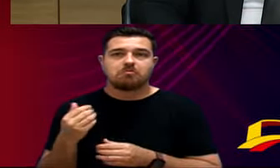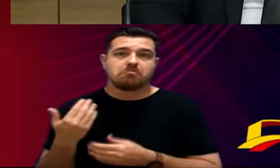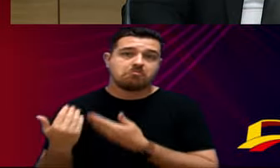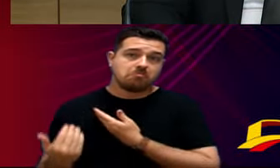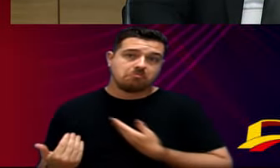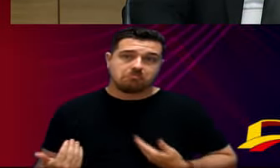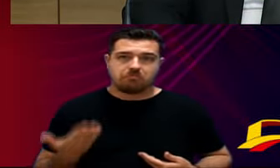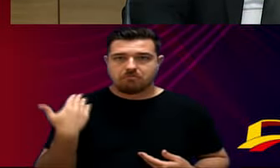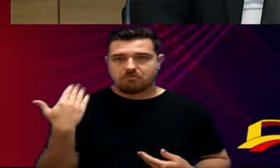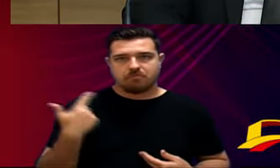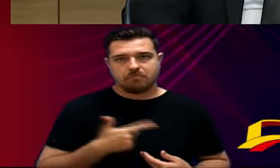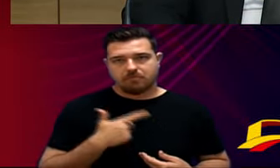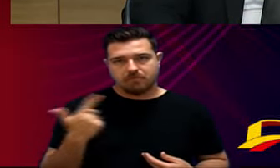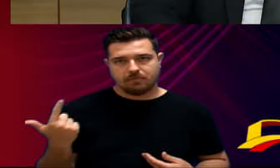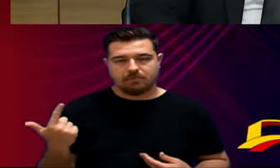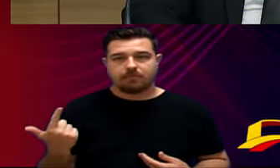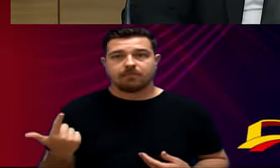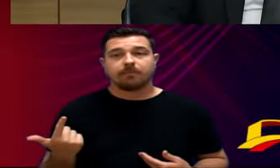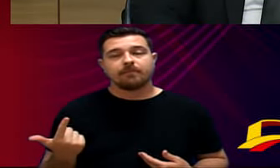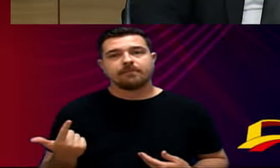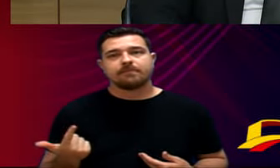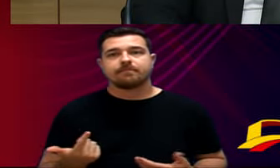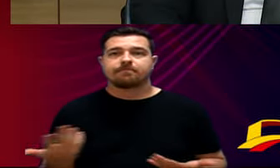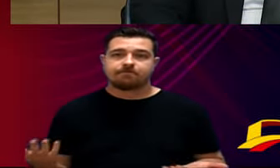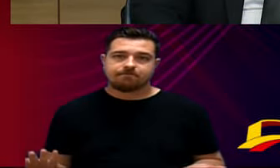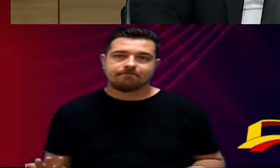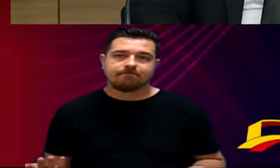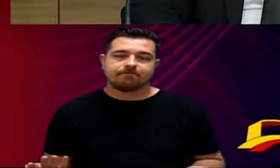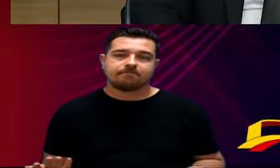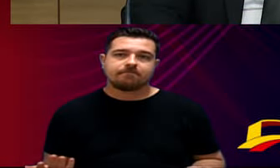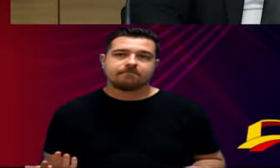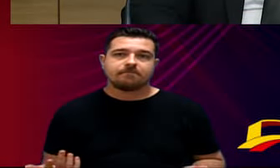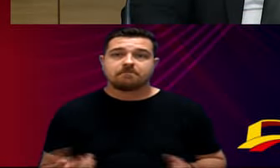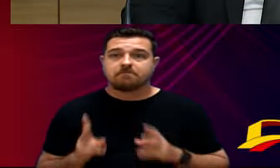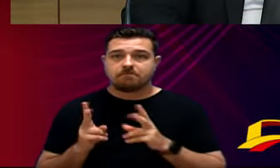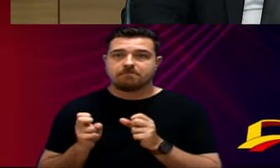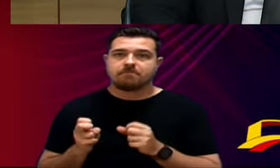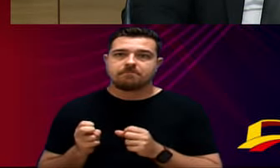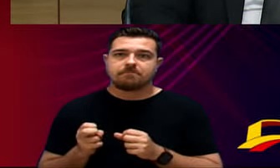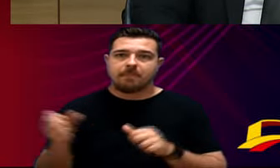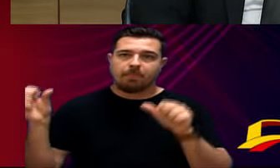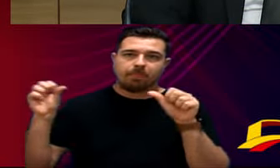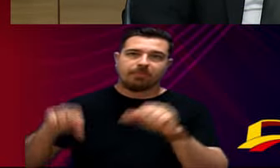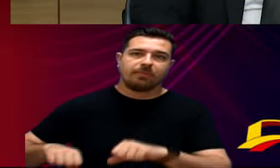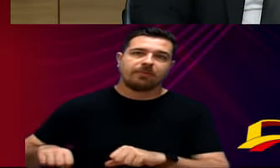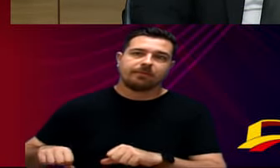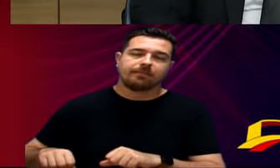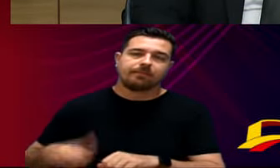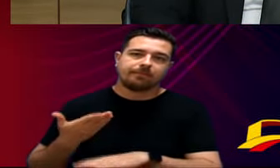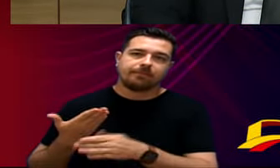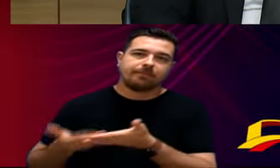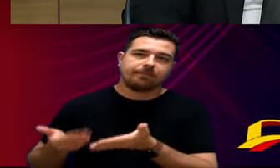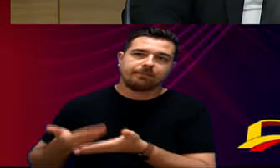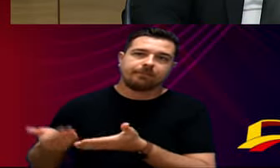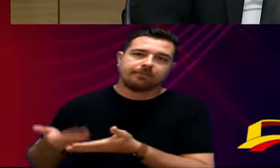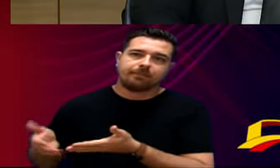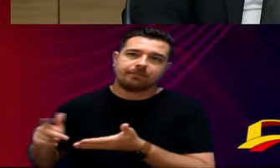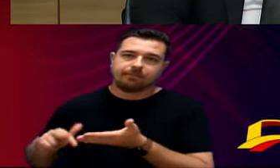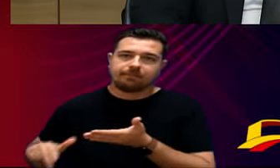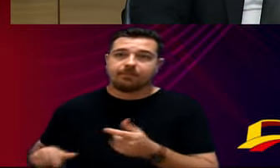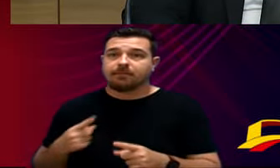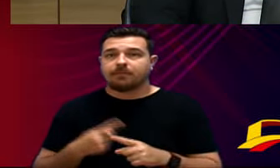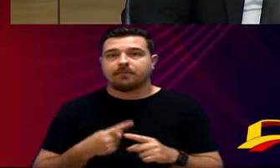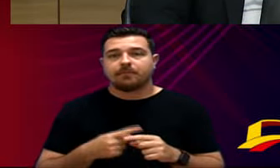não fizeram essa esse concurso interno Teoricamente Eles foram prejudicados né porque no decorrer dos